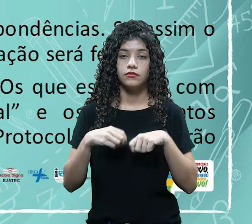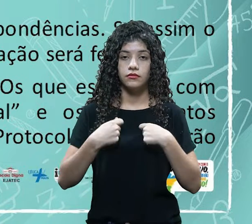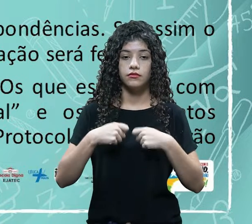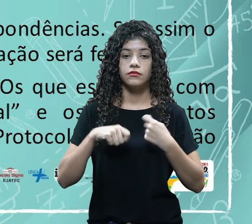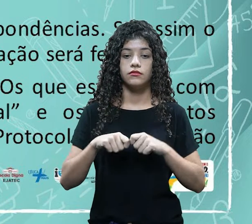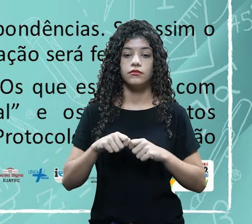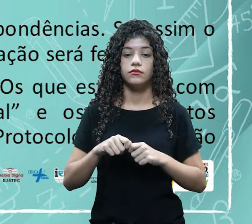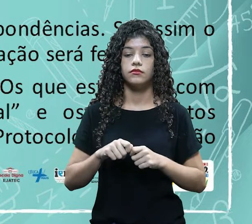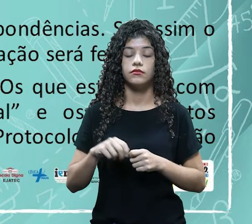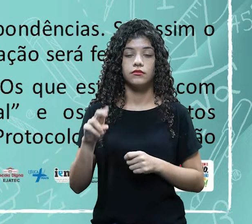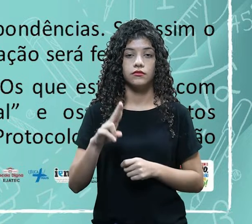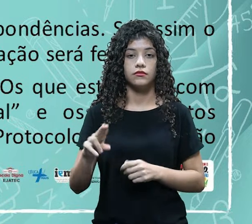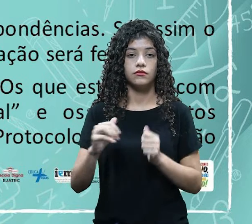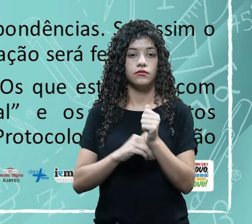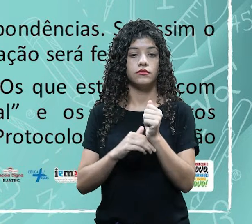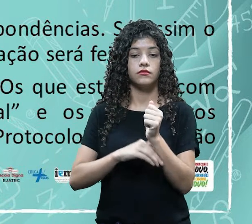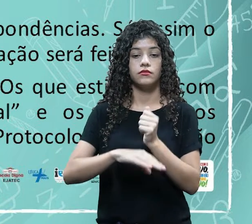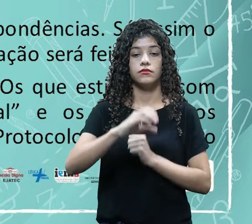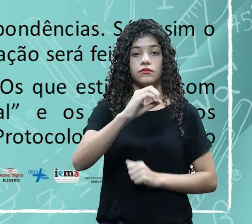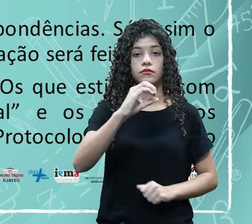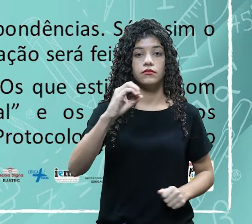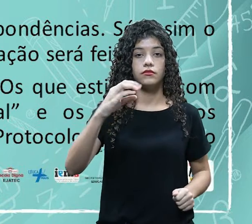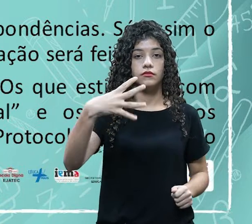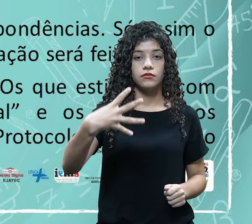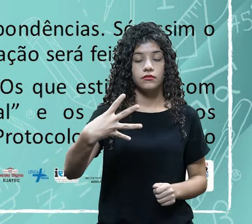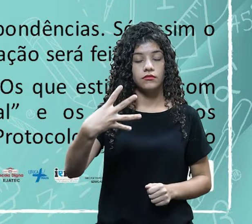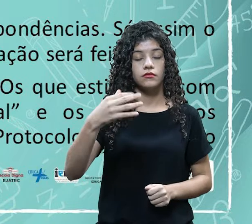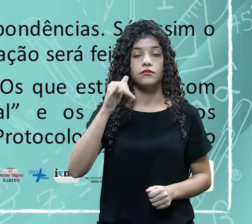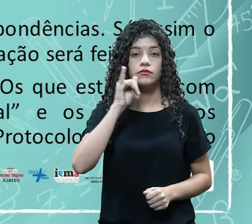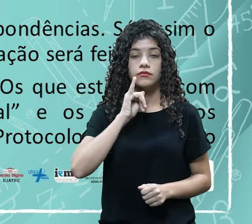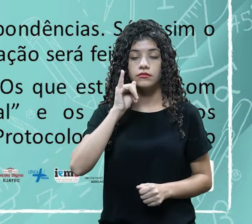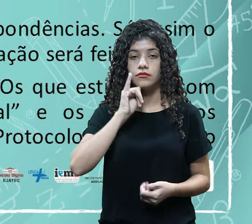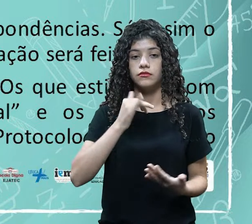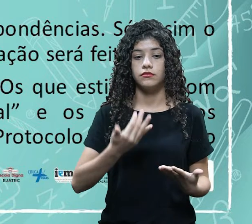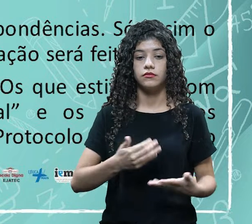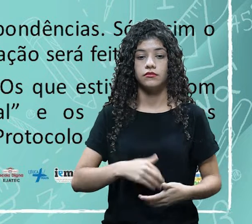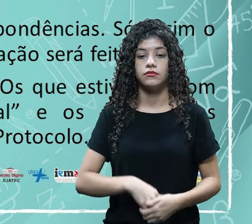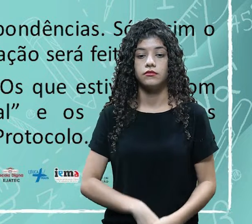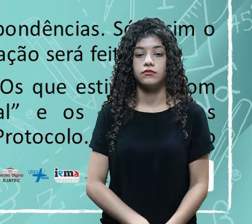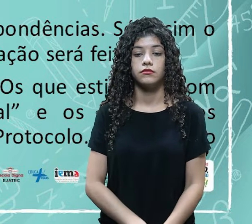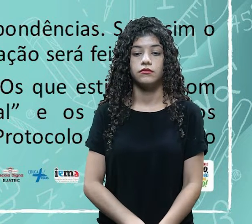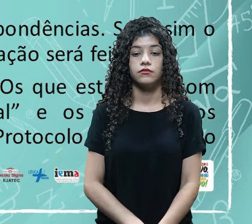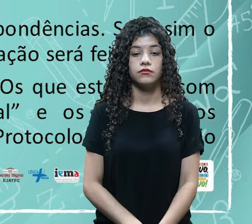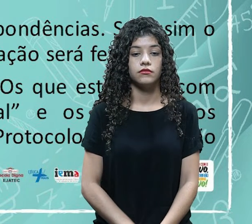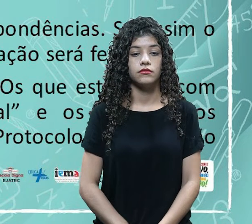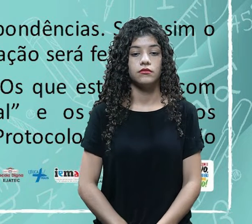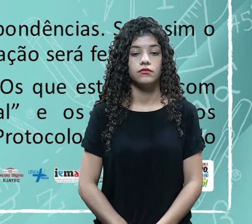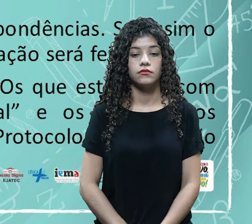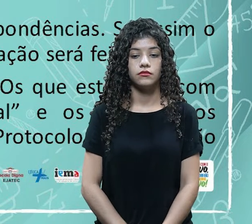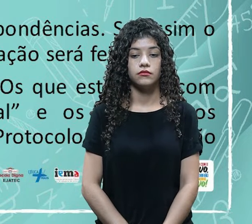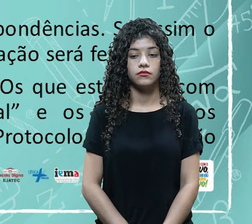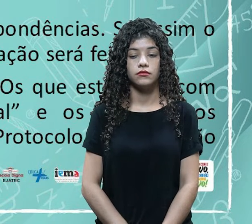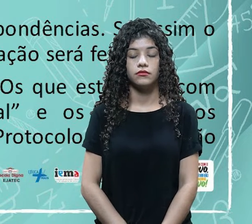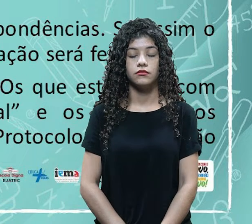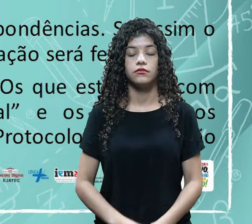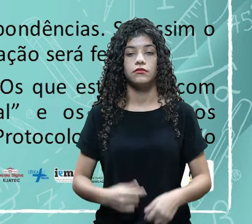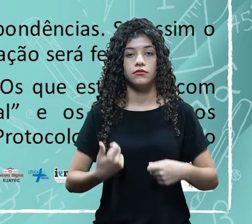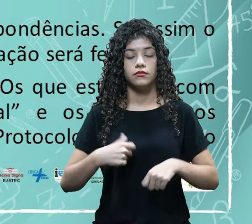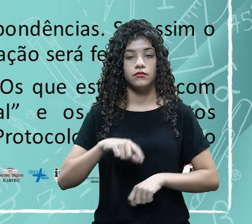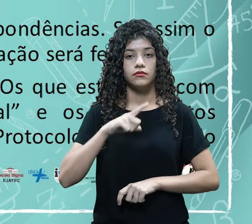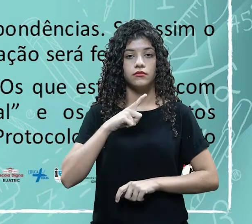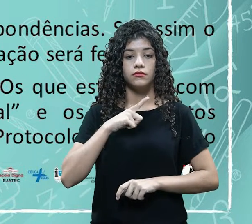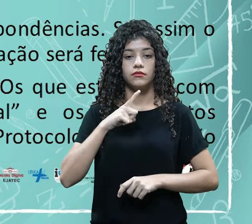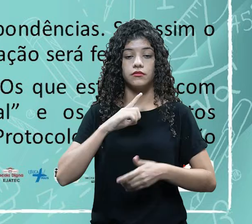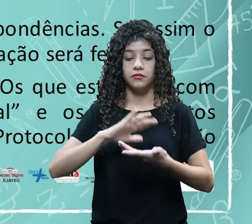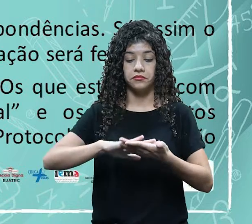né, o código 004. É lógico, é uma situação hipotética, tá bom? O protocolo, ele tem competência